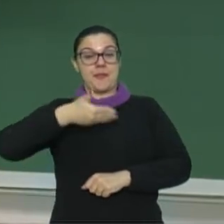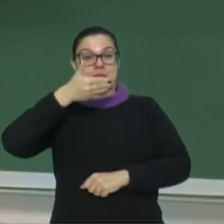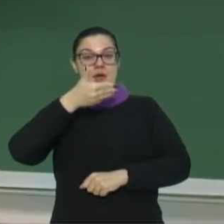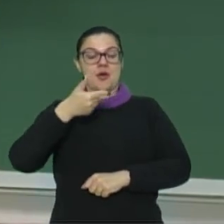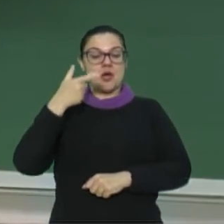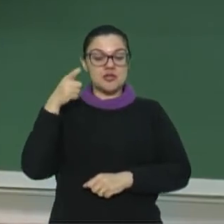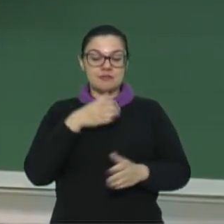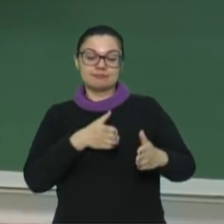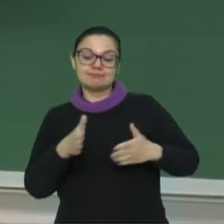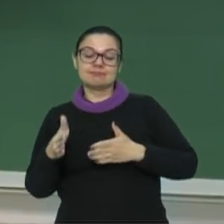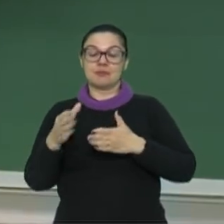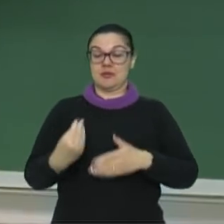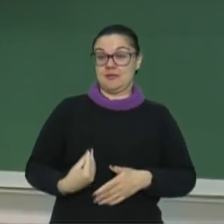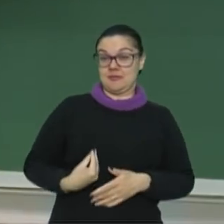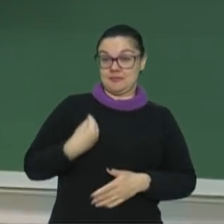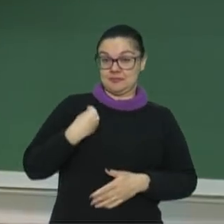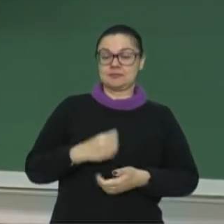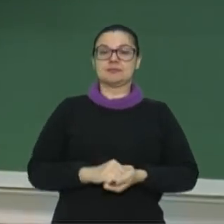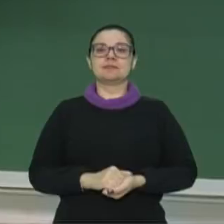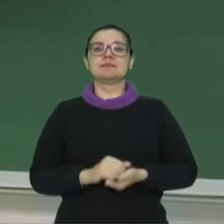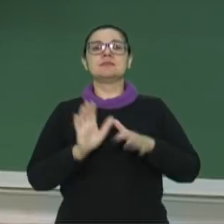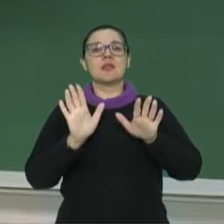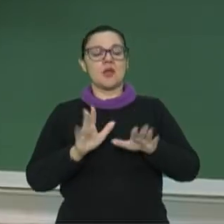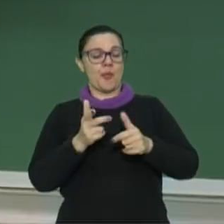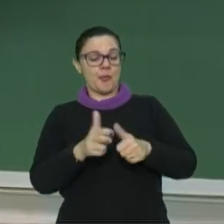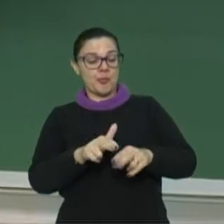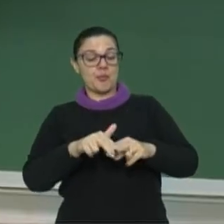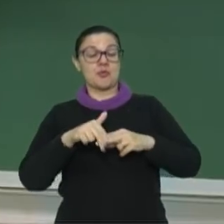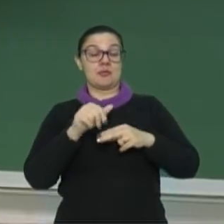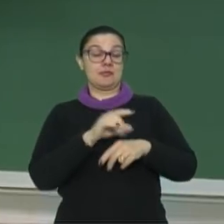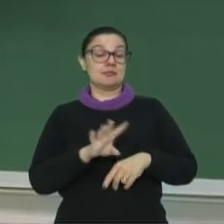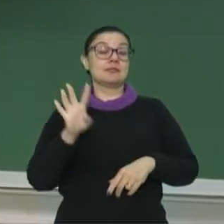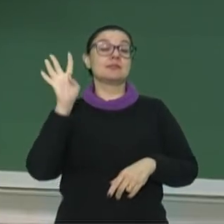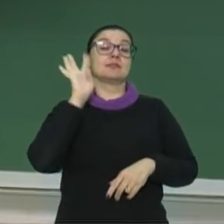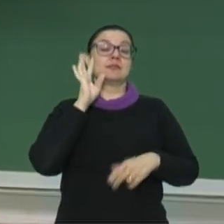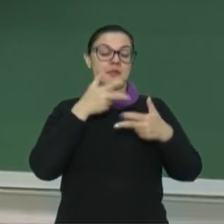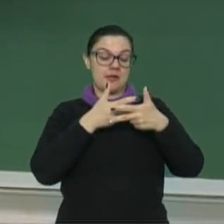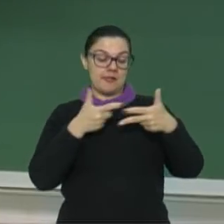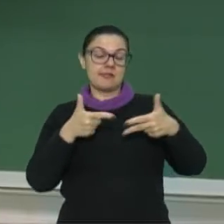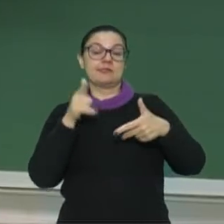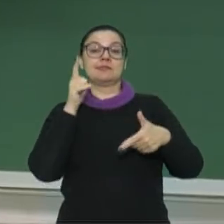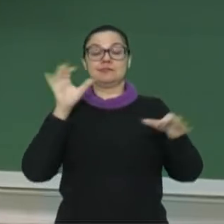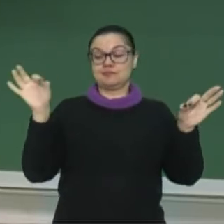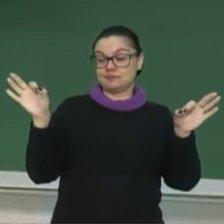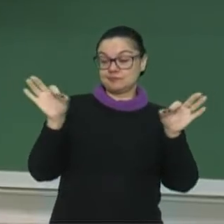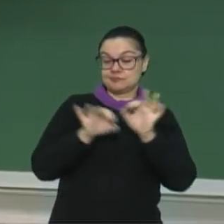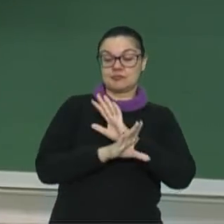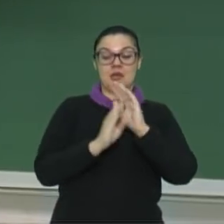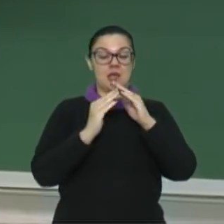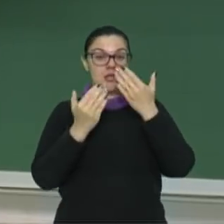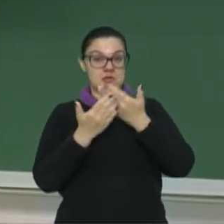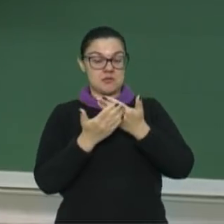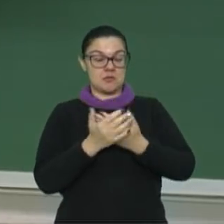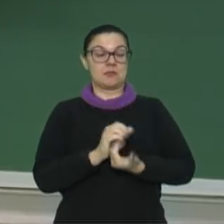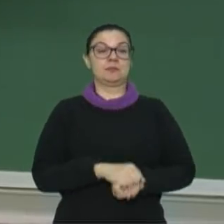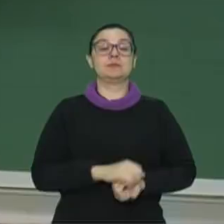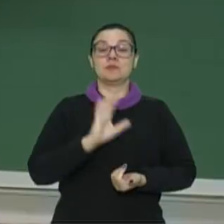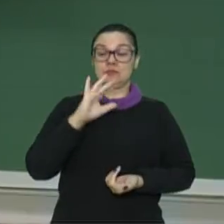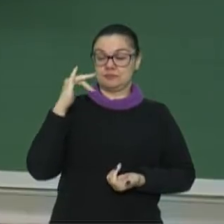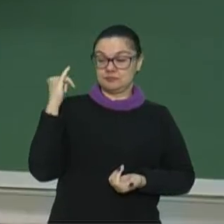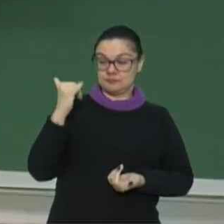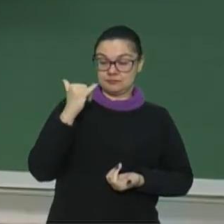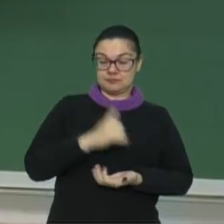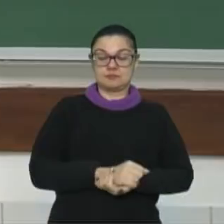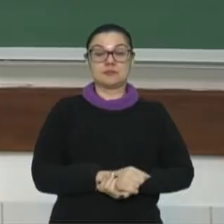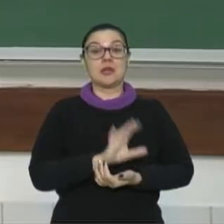podemos trilhar o nosso caminho, né? Então, por isso é muito legal que essas coisas tenham chegado na escola, né? A gente já falou sobre isso. Bom, vamos lá,